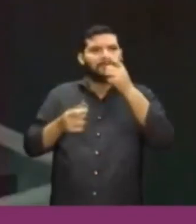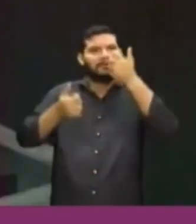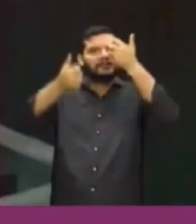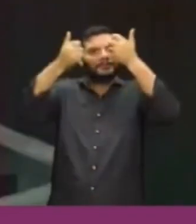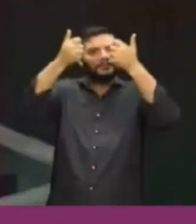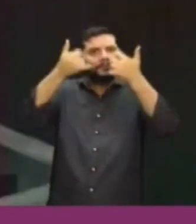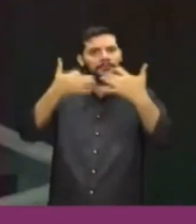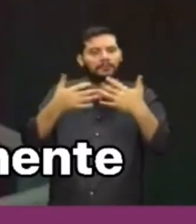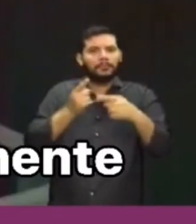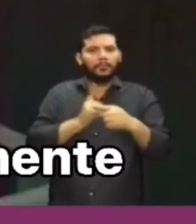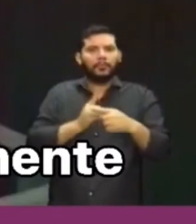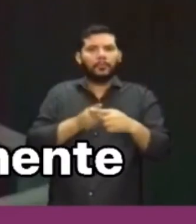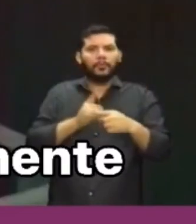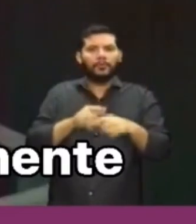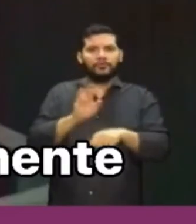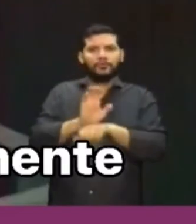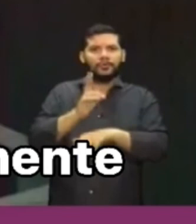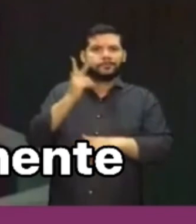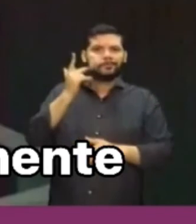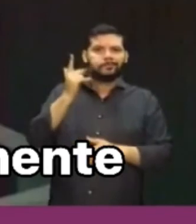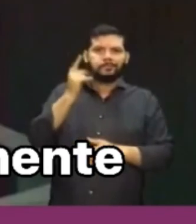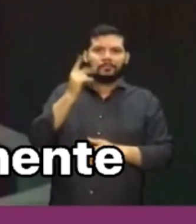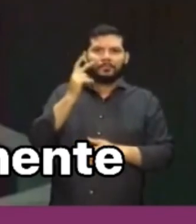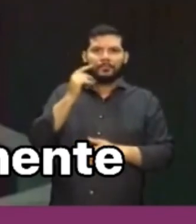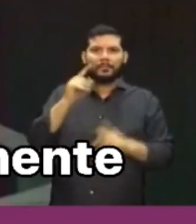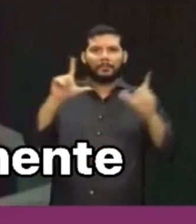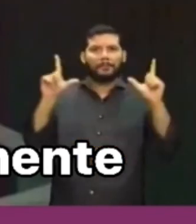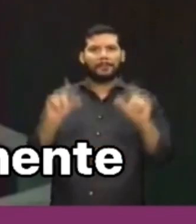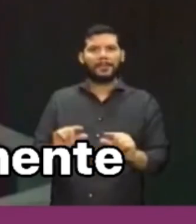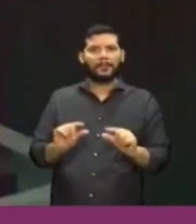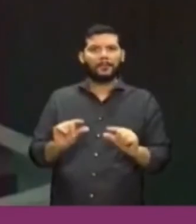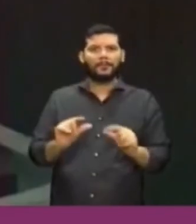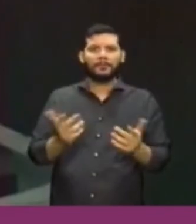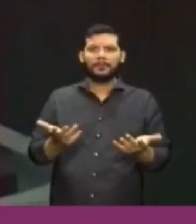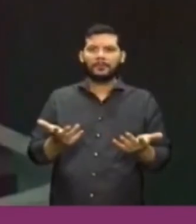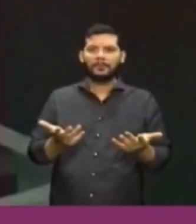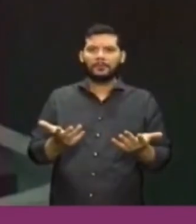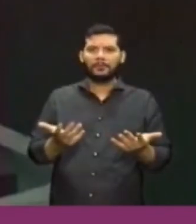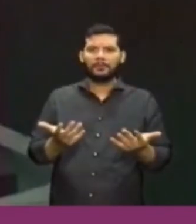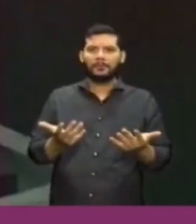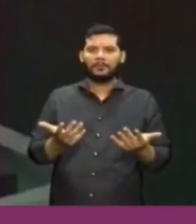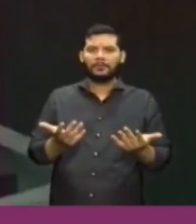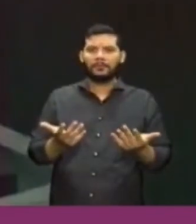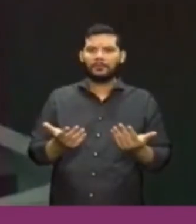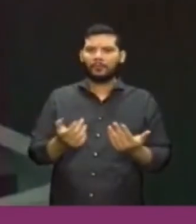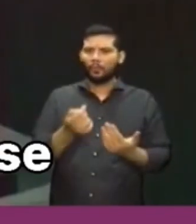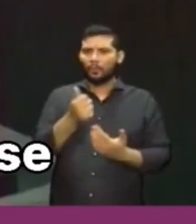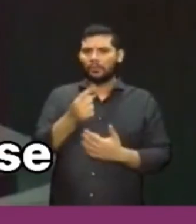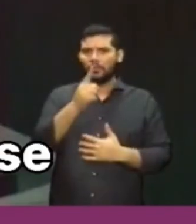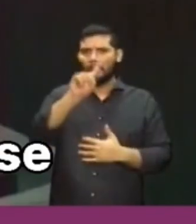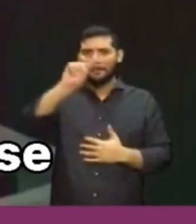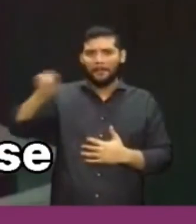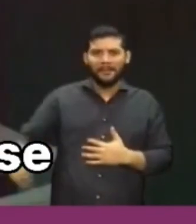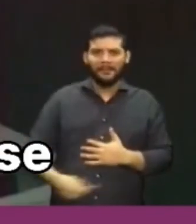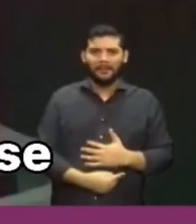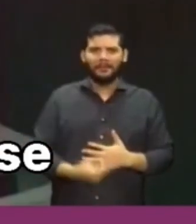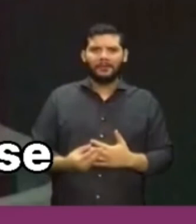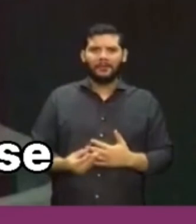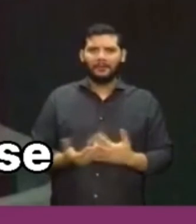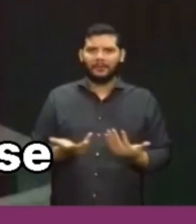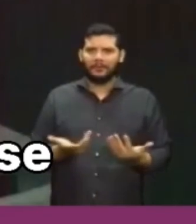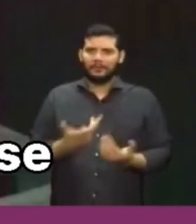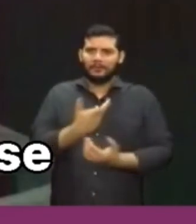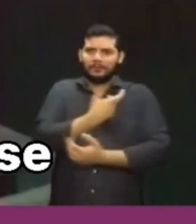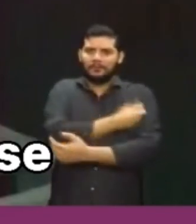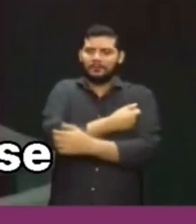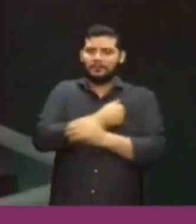recebeu o correspondente a praticamente 1 milhão de doses a menos do que o